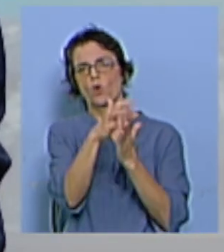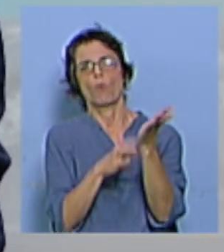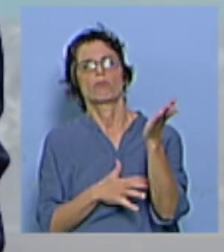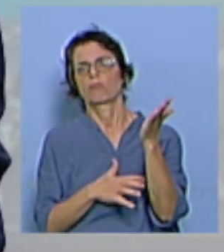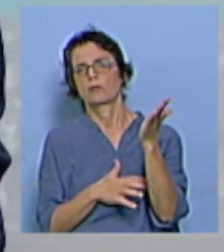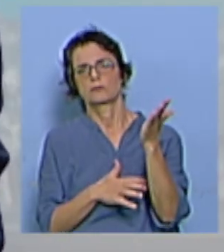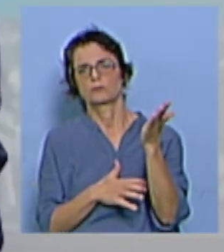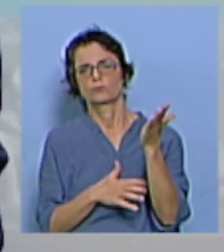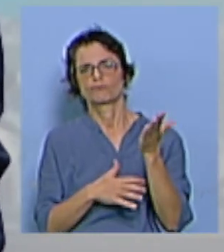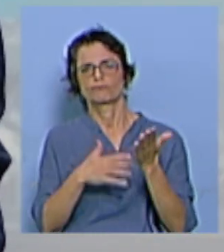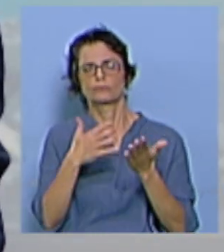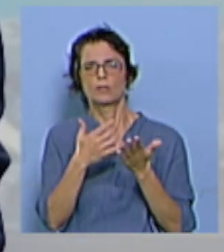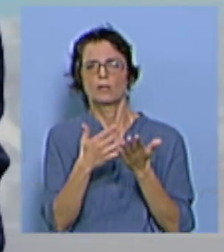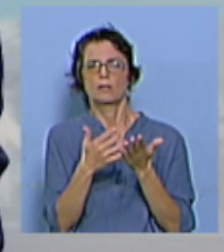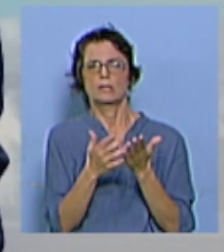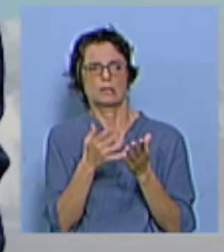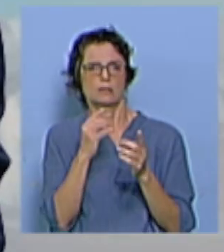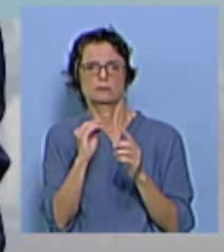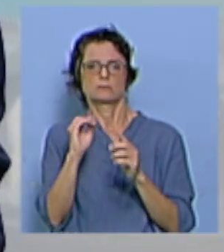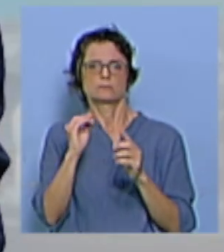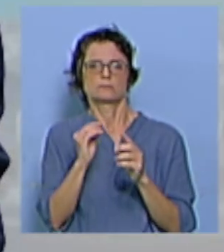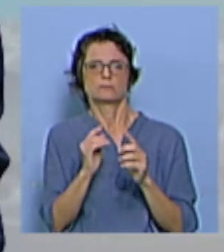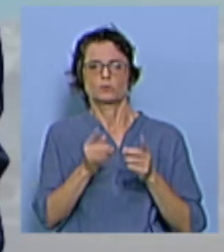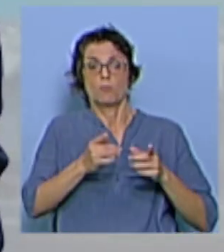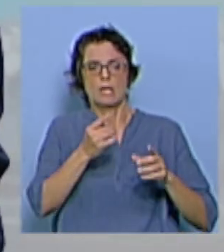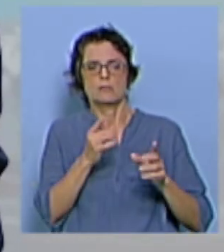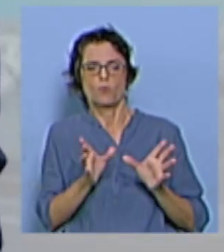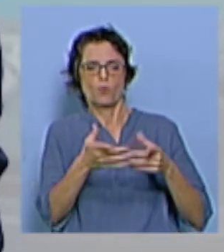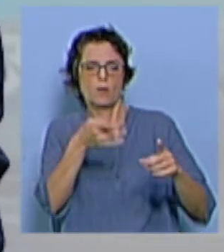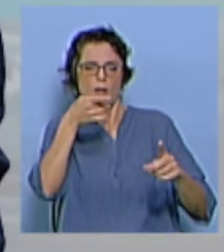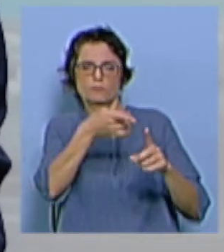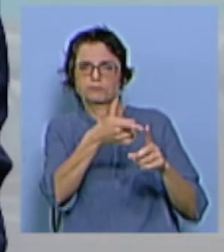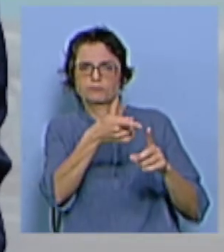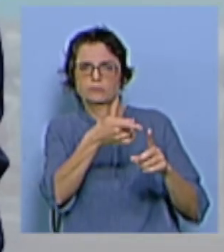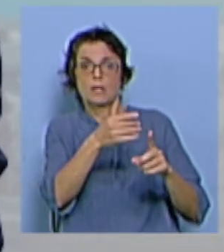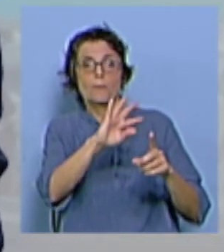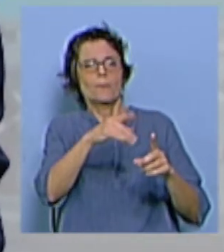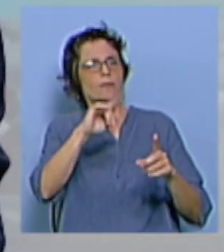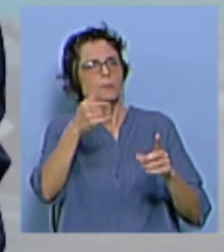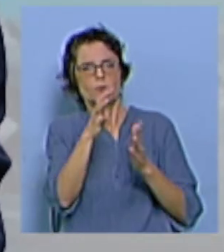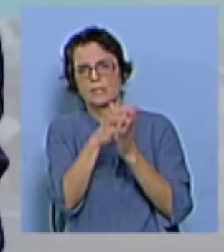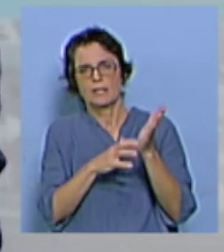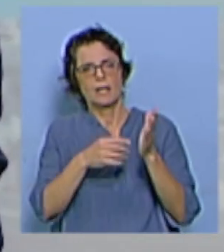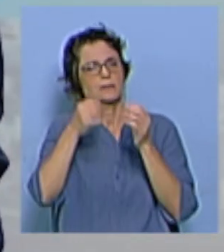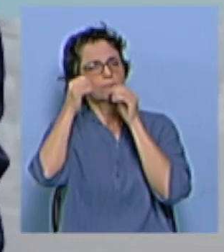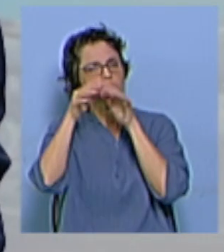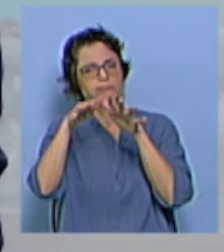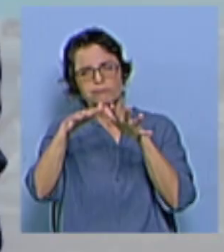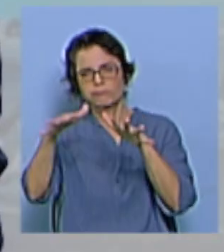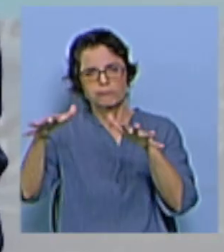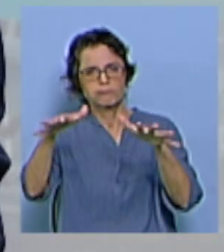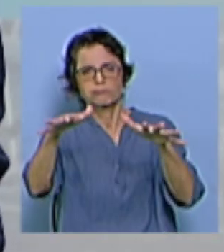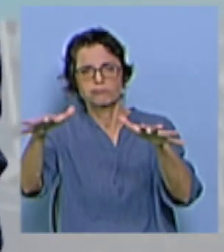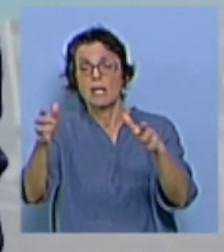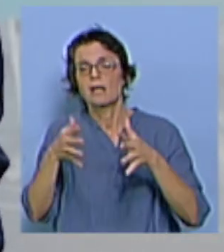que eram escritas para determinada comunidade, para tratar de problemas concretos, mas depois os viajantes, aquelas pessoas que andavam